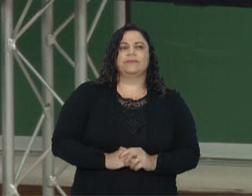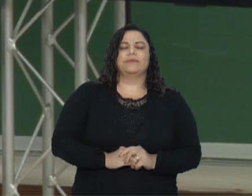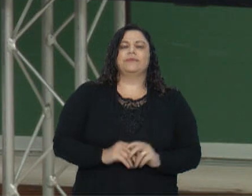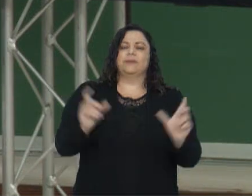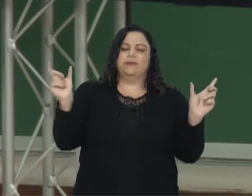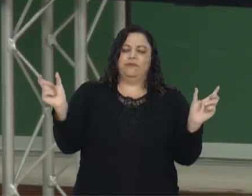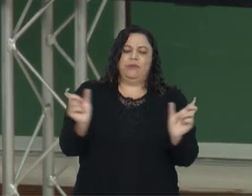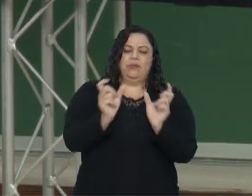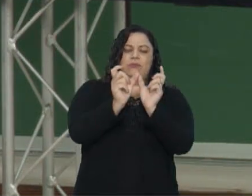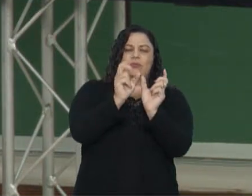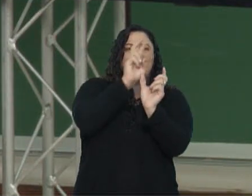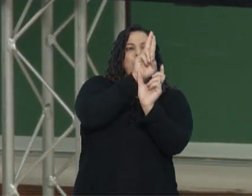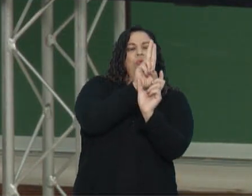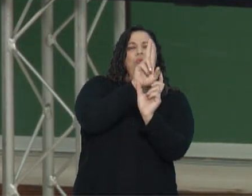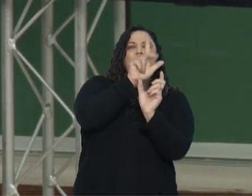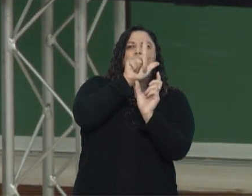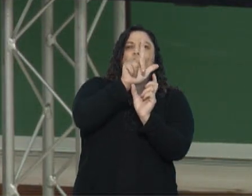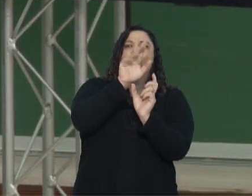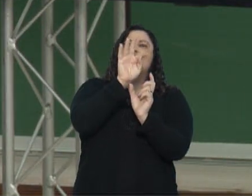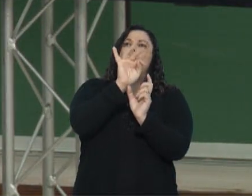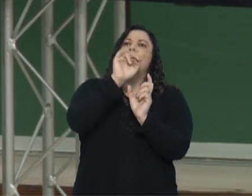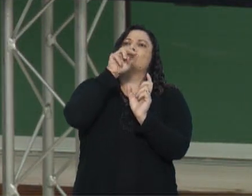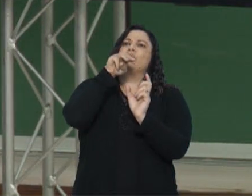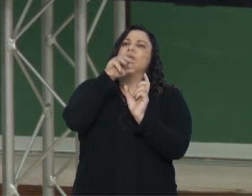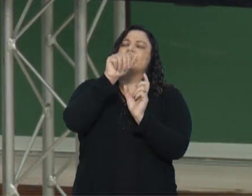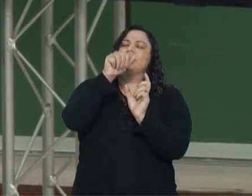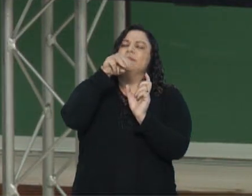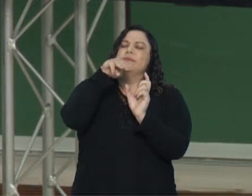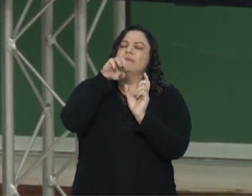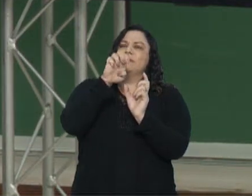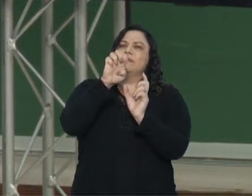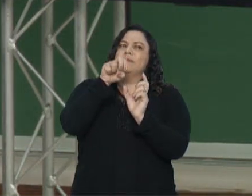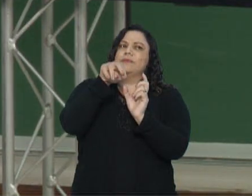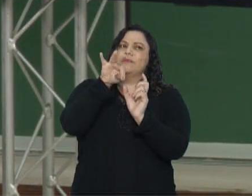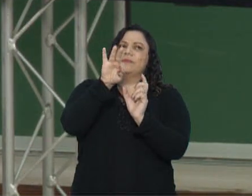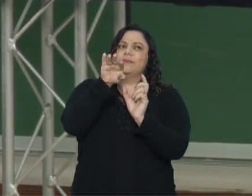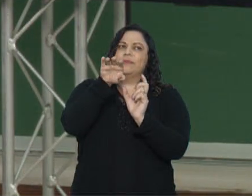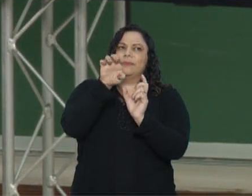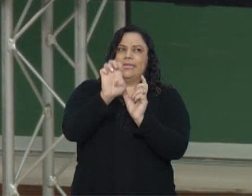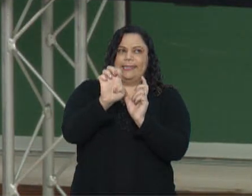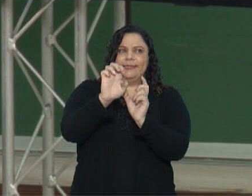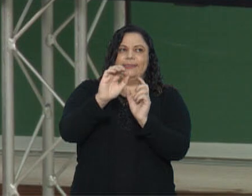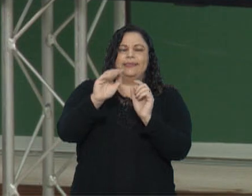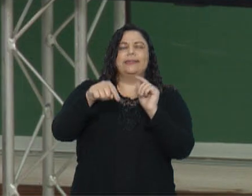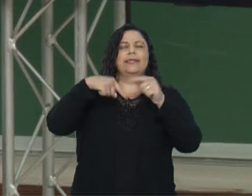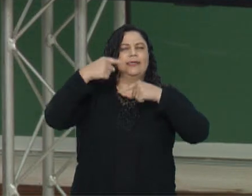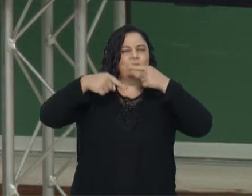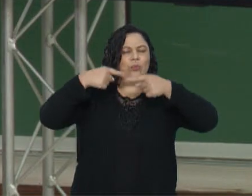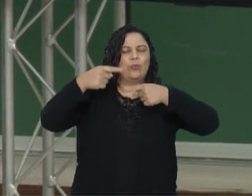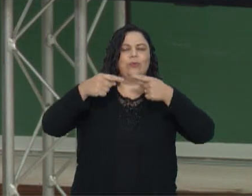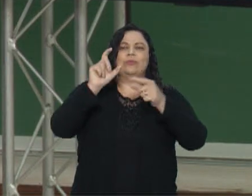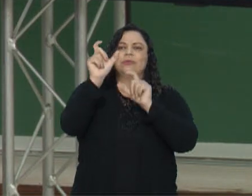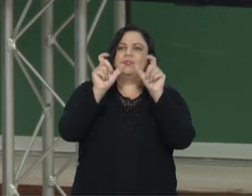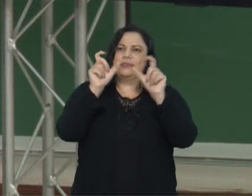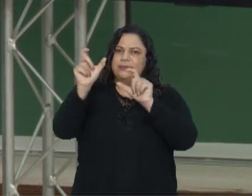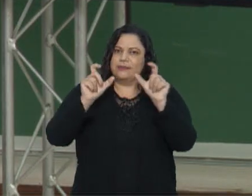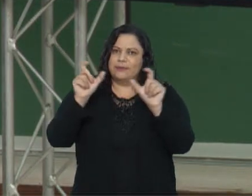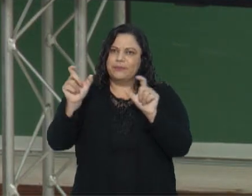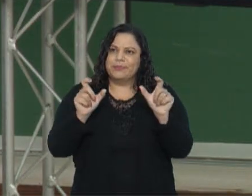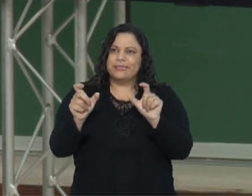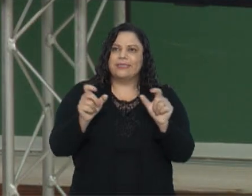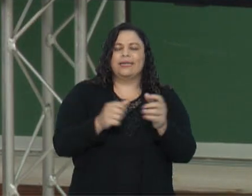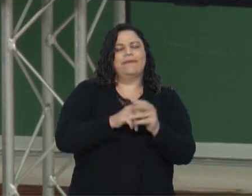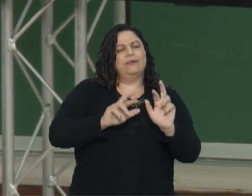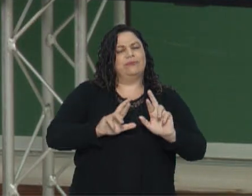Ultimamente. E aí nós vamos chamar em espanhol de sobresdrúxula. Em outro momento a gente vai abordar outras palavras dessa categoria. É a única diferença